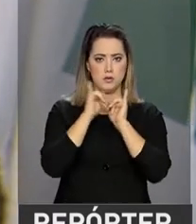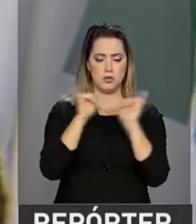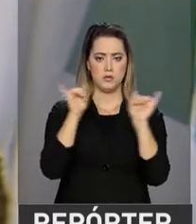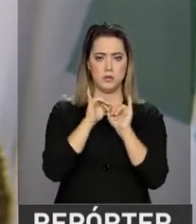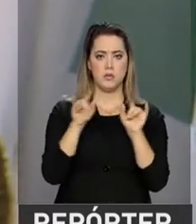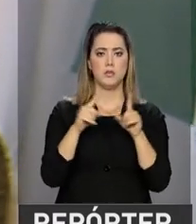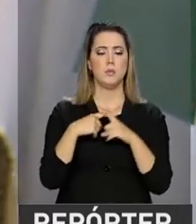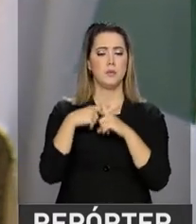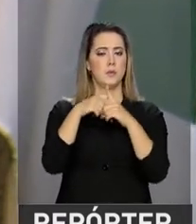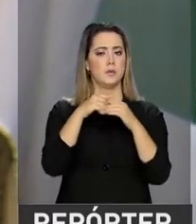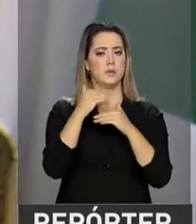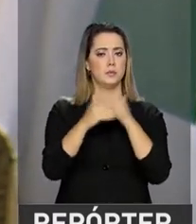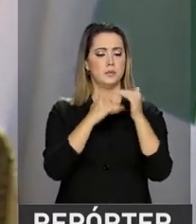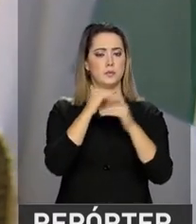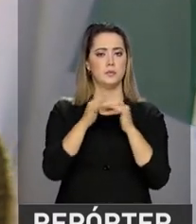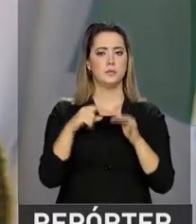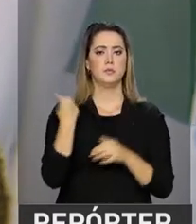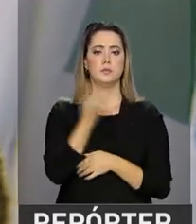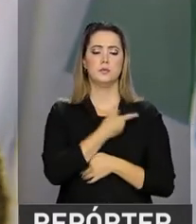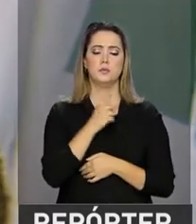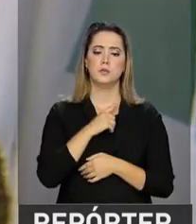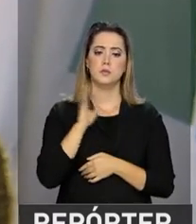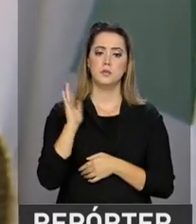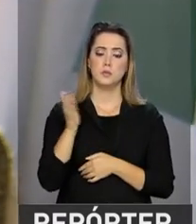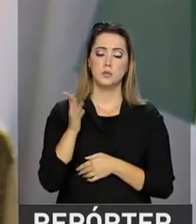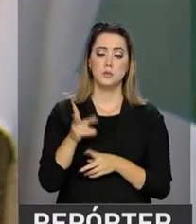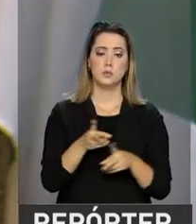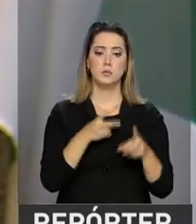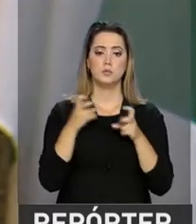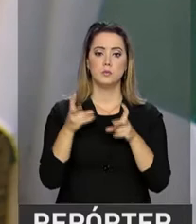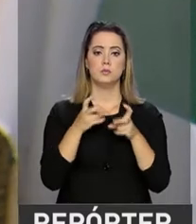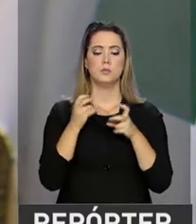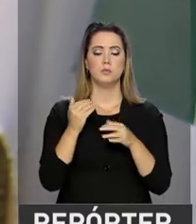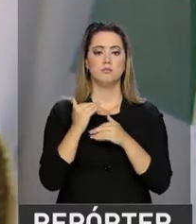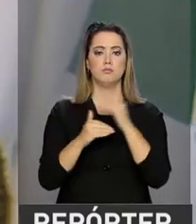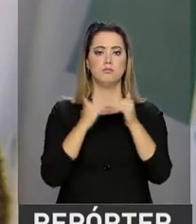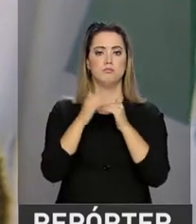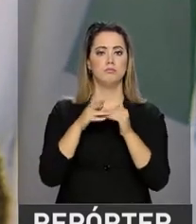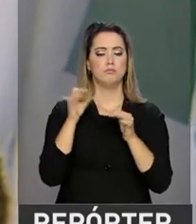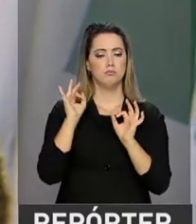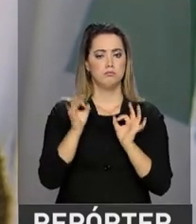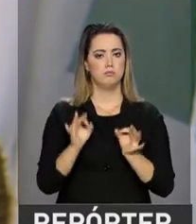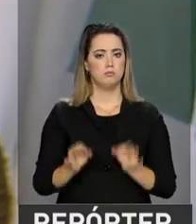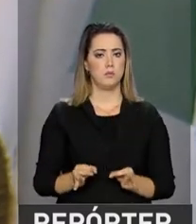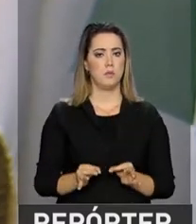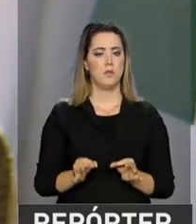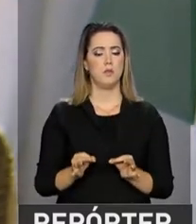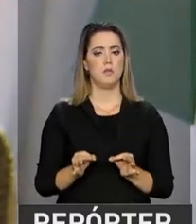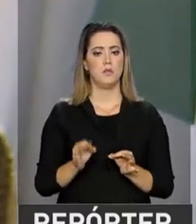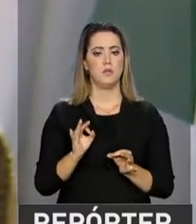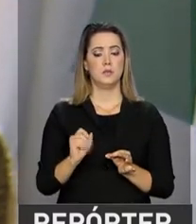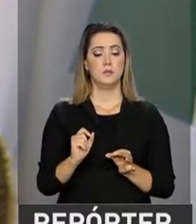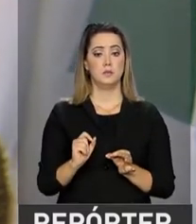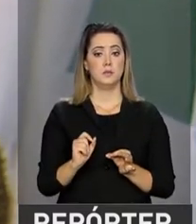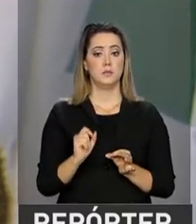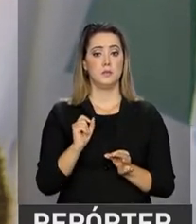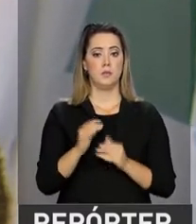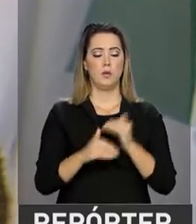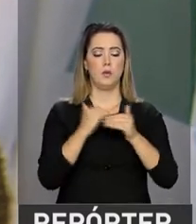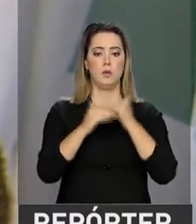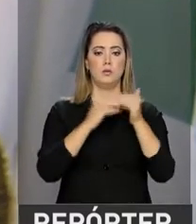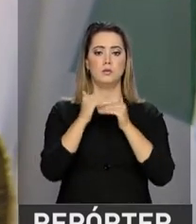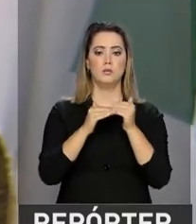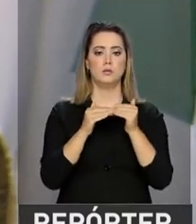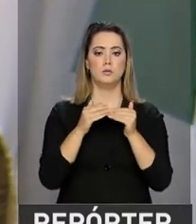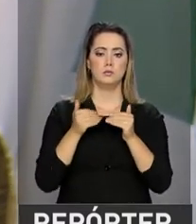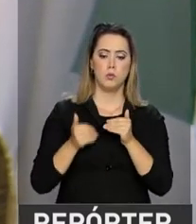positivo e há previsões de cada vez mais consolidadas de crescimento